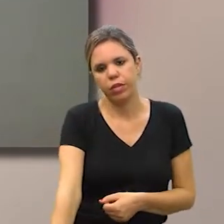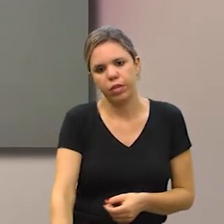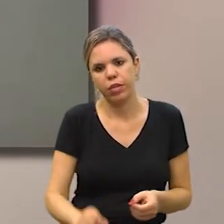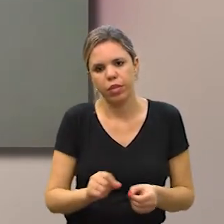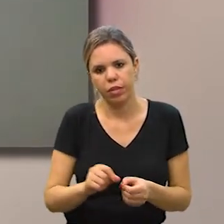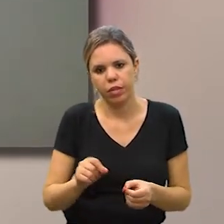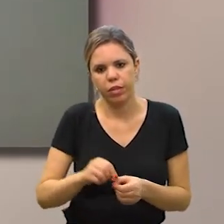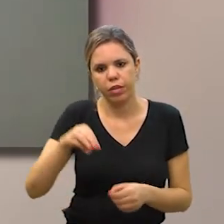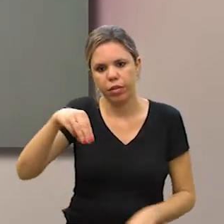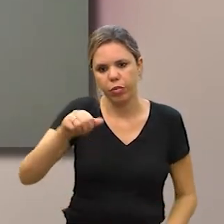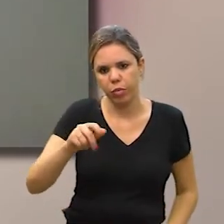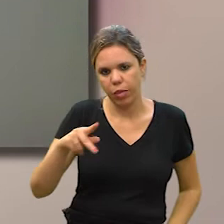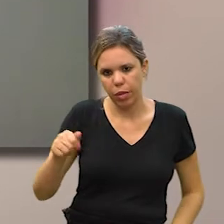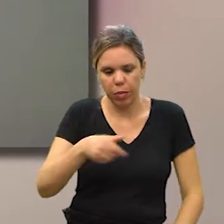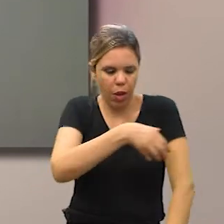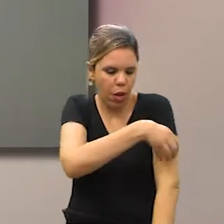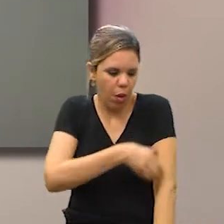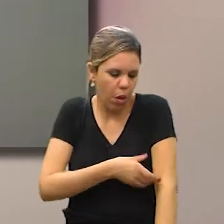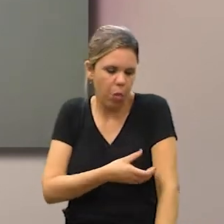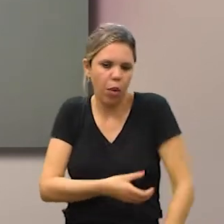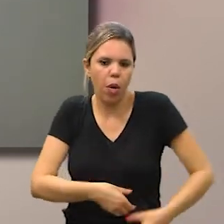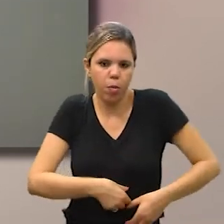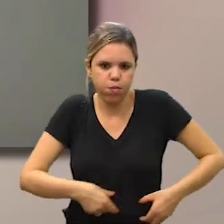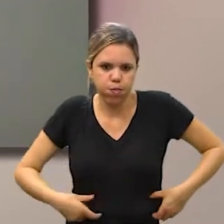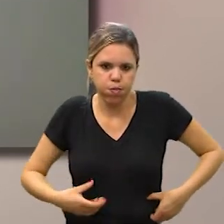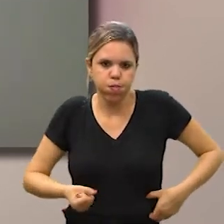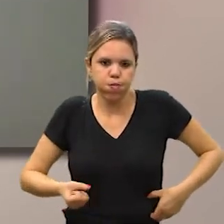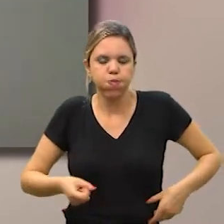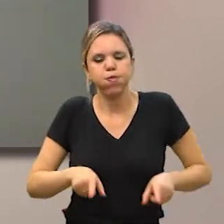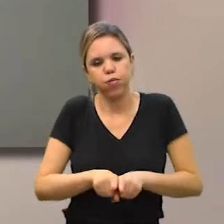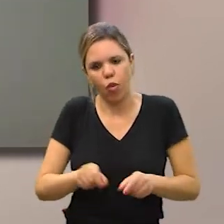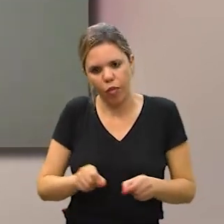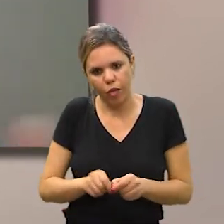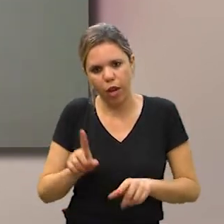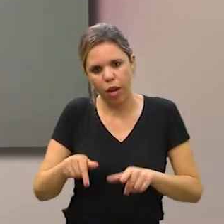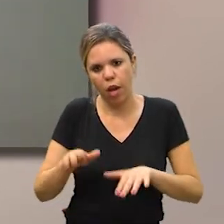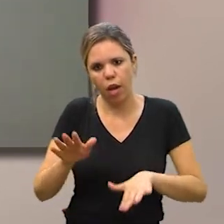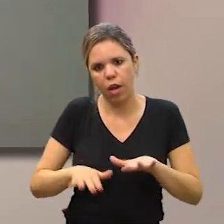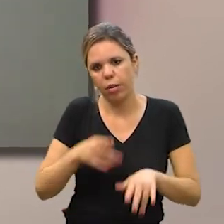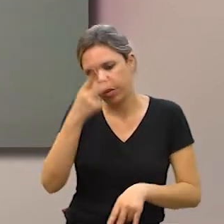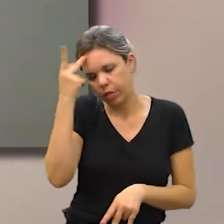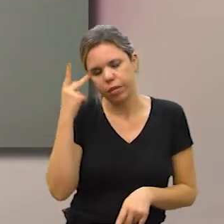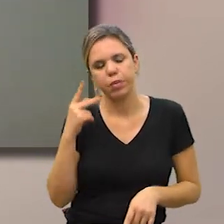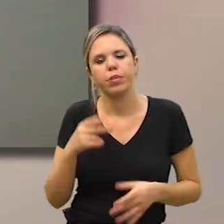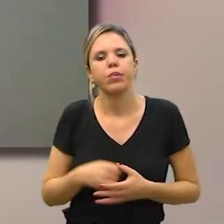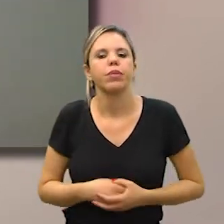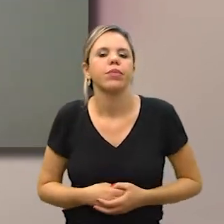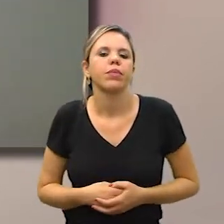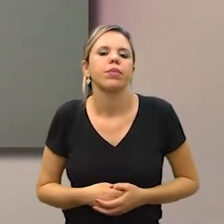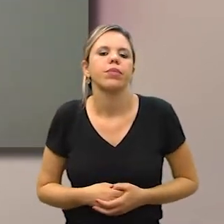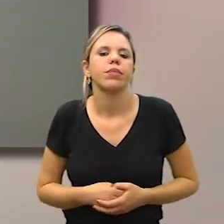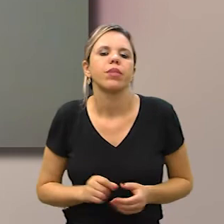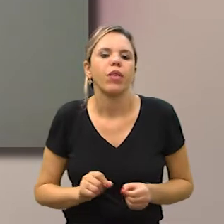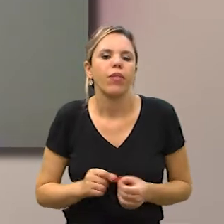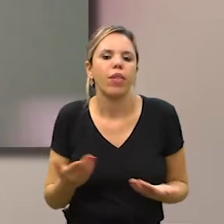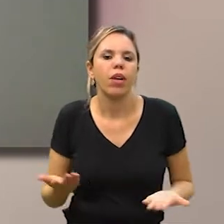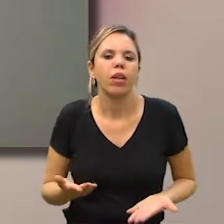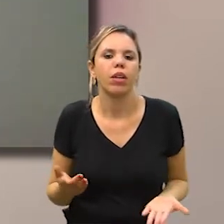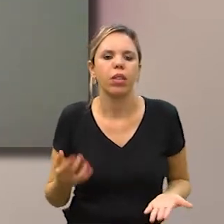horas chama mapa e pode ser solicitado nessas situações Então são situações específicas não